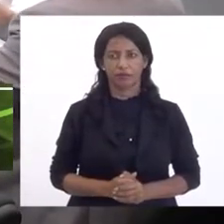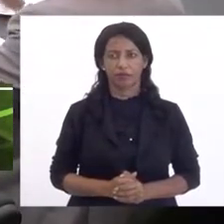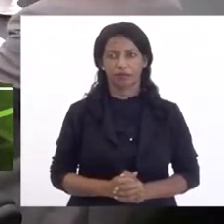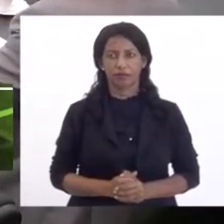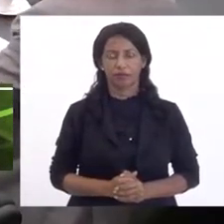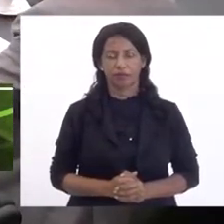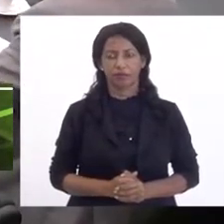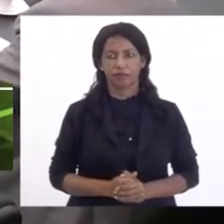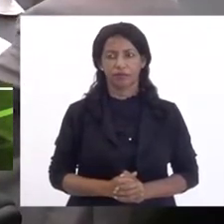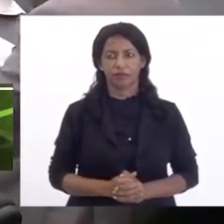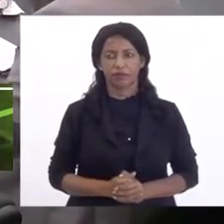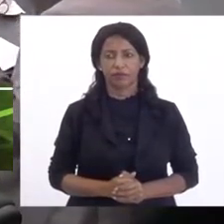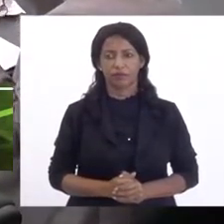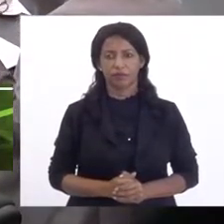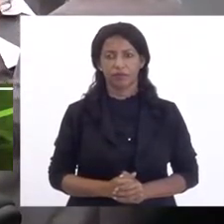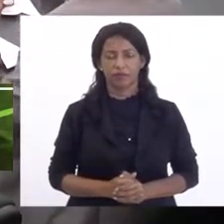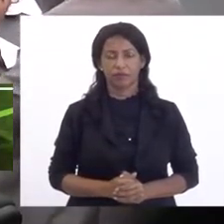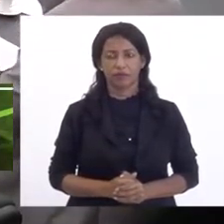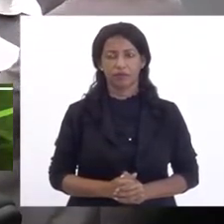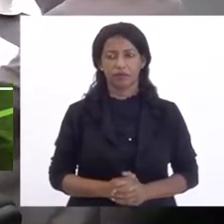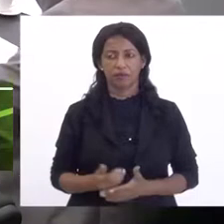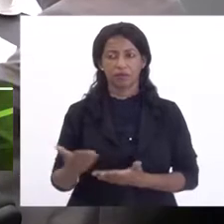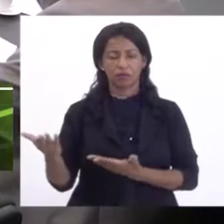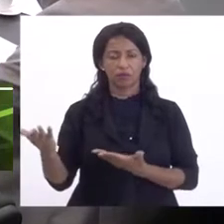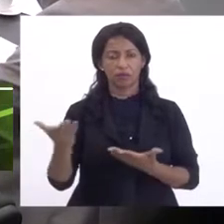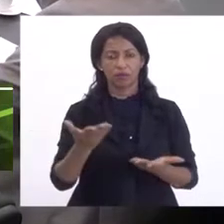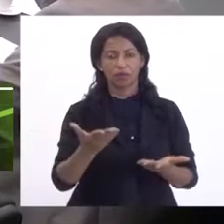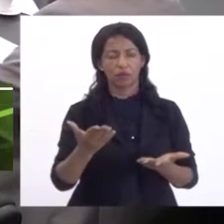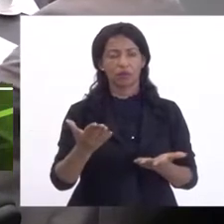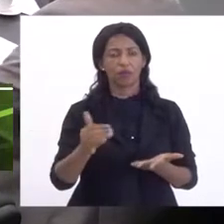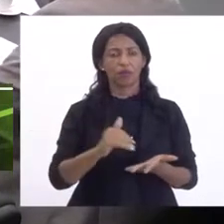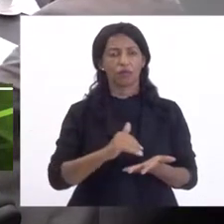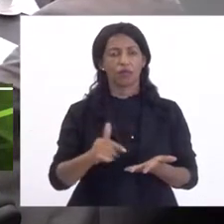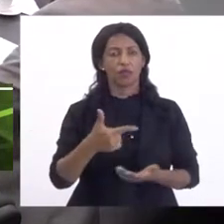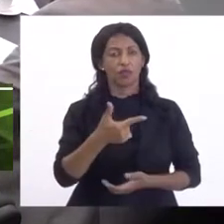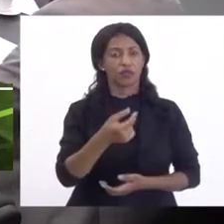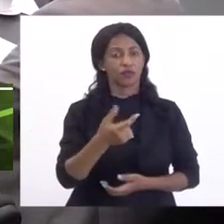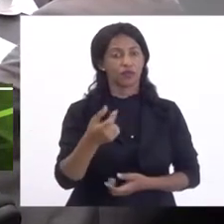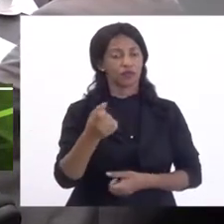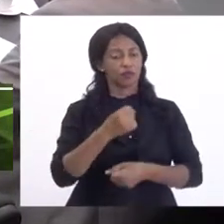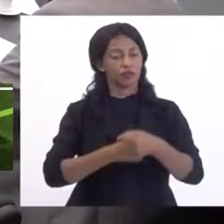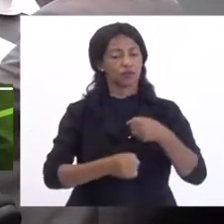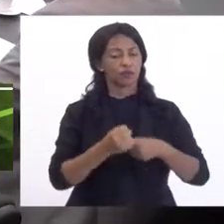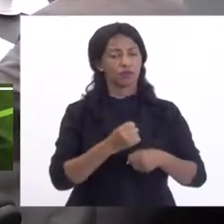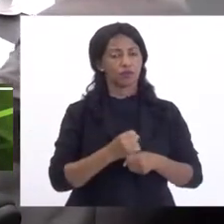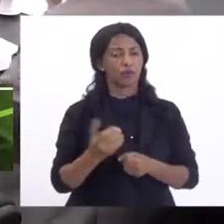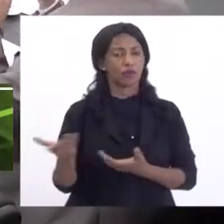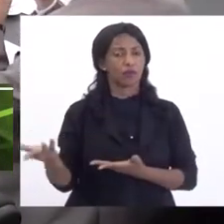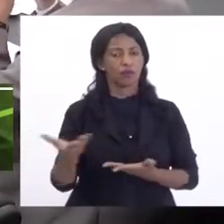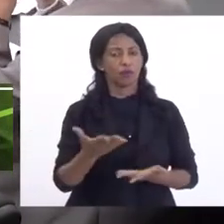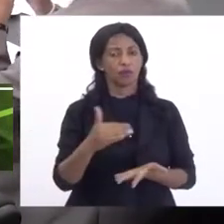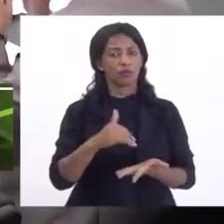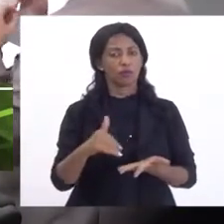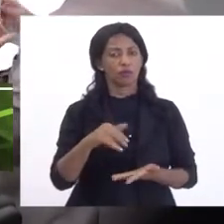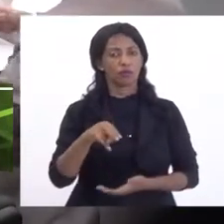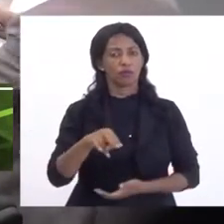Então é 20. Para fazer o encerramento do exercício de 2020, com a palavra, o seu secretário Nelson